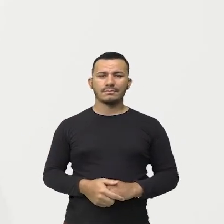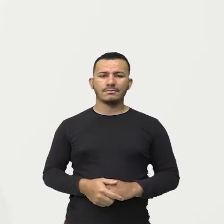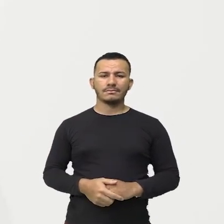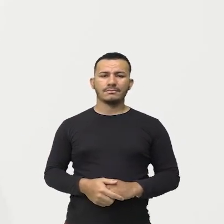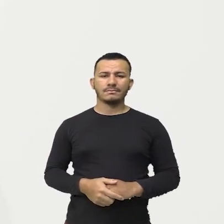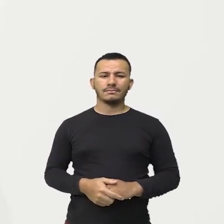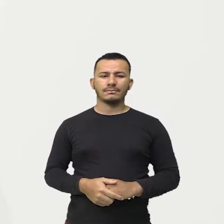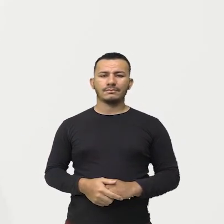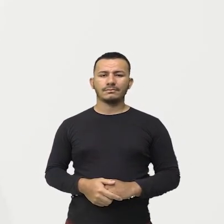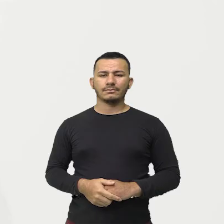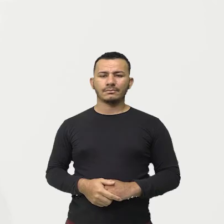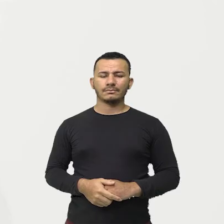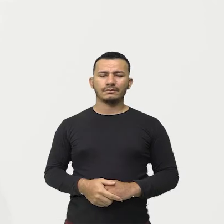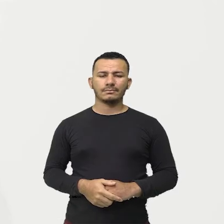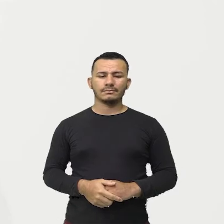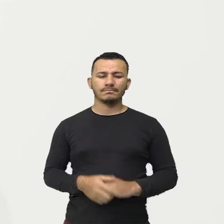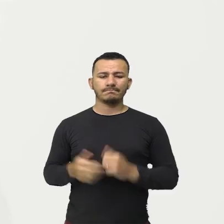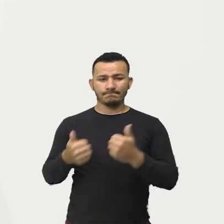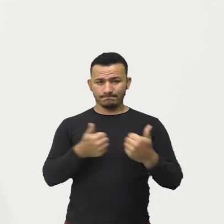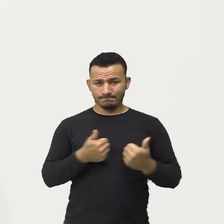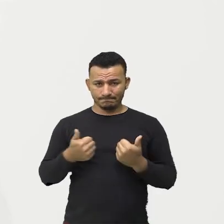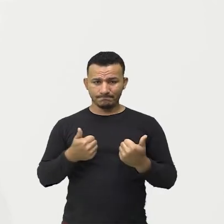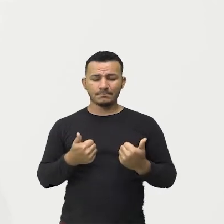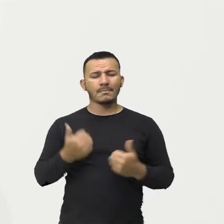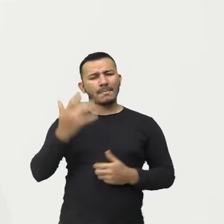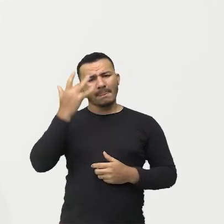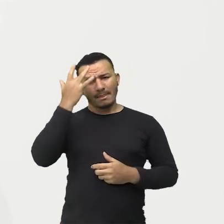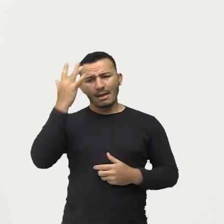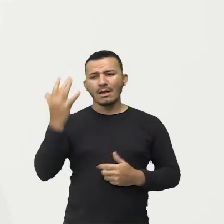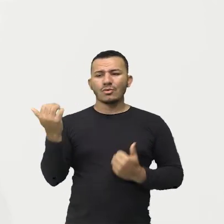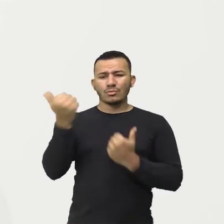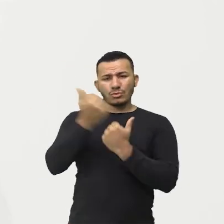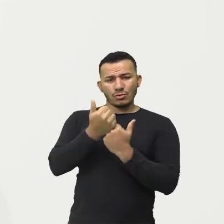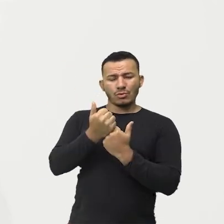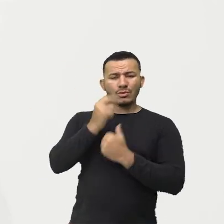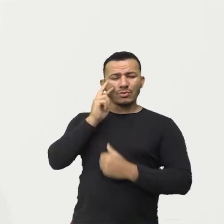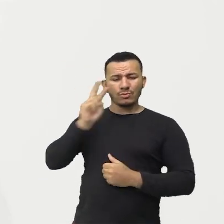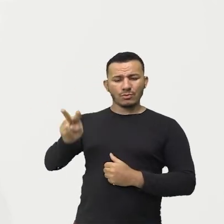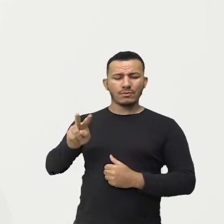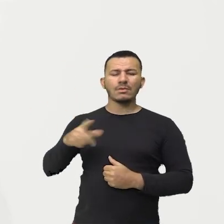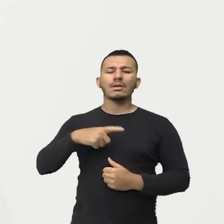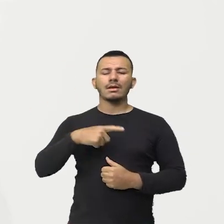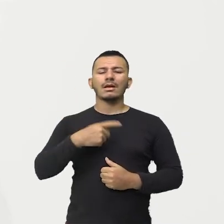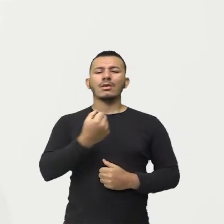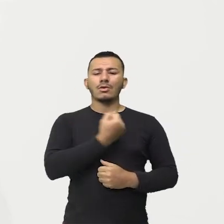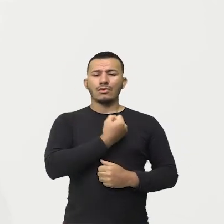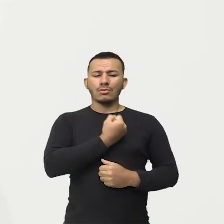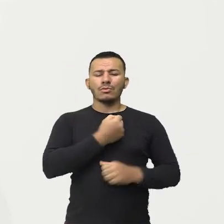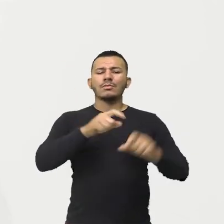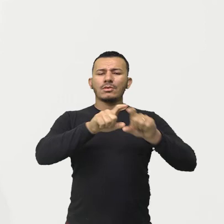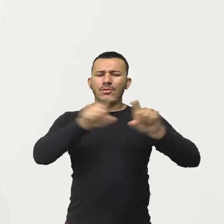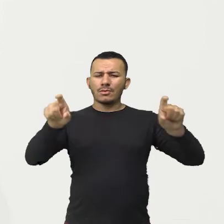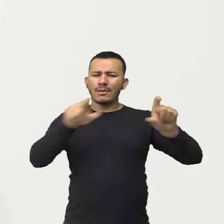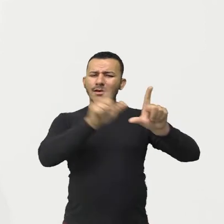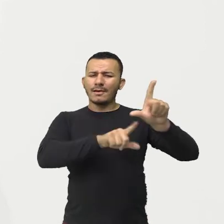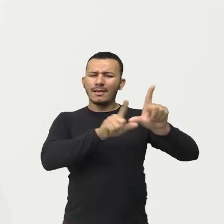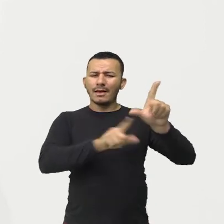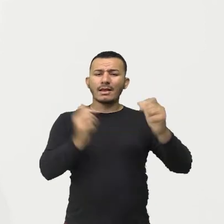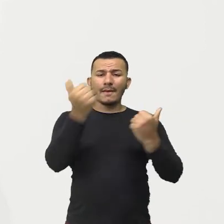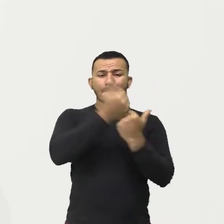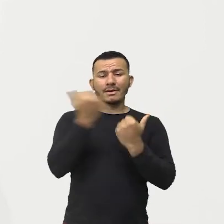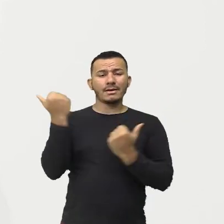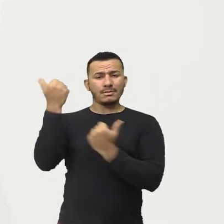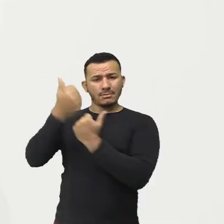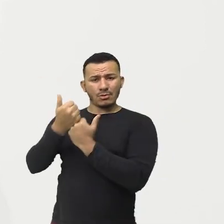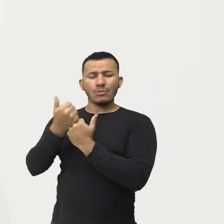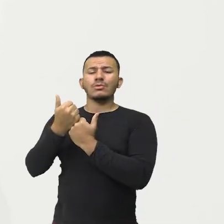22. Beleza, pessoal? Somente isso. Substituímos aí os valores na equação e depois